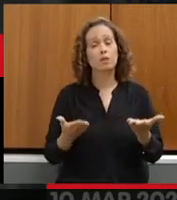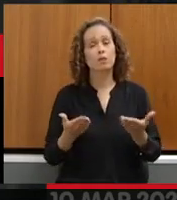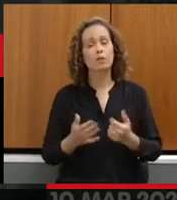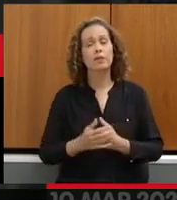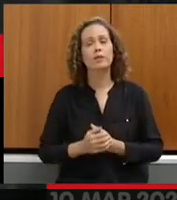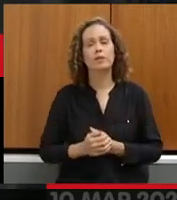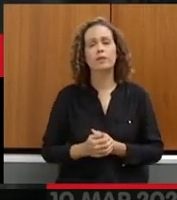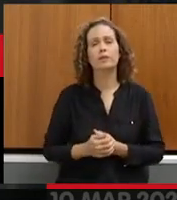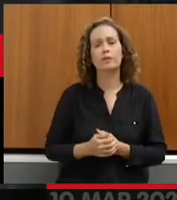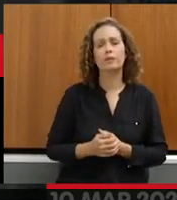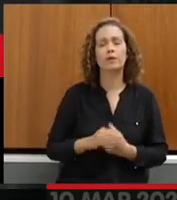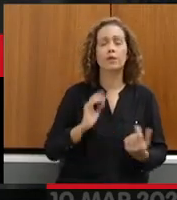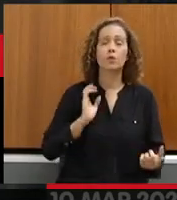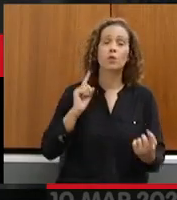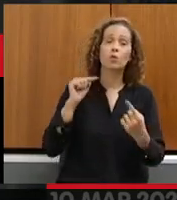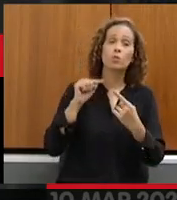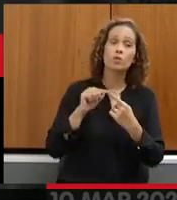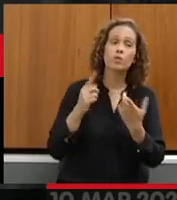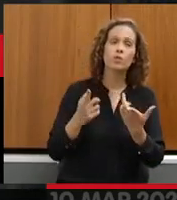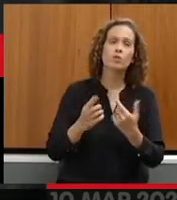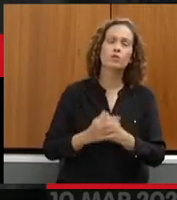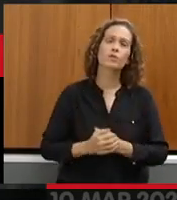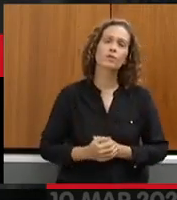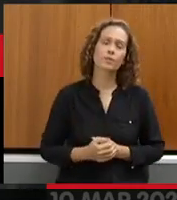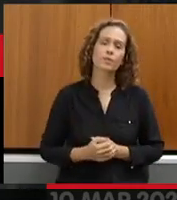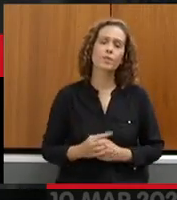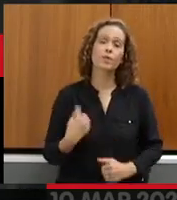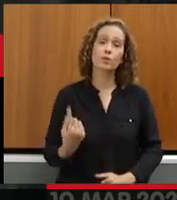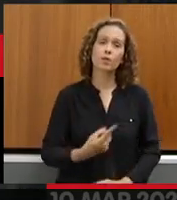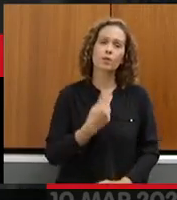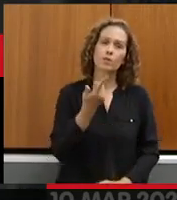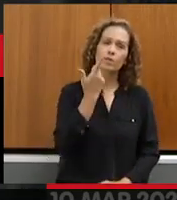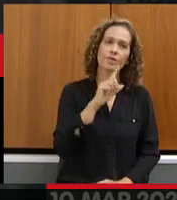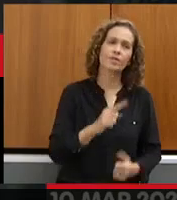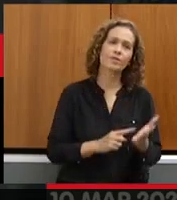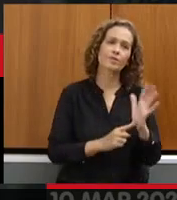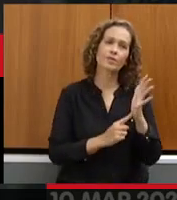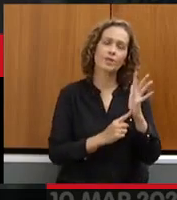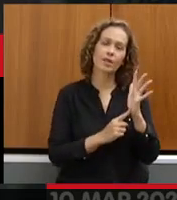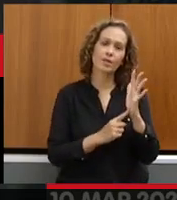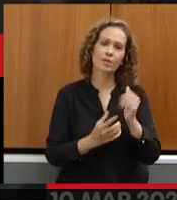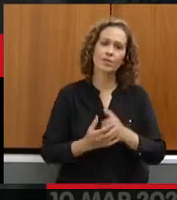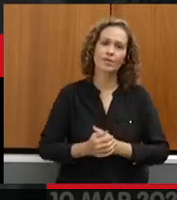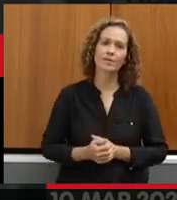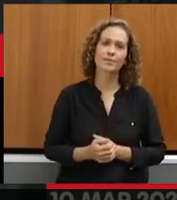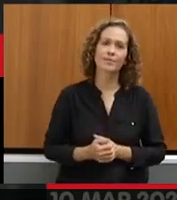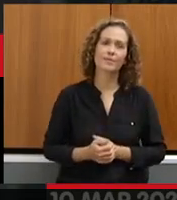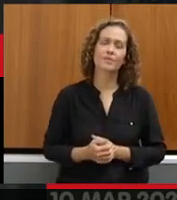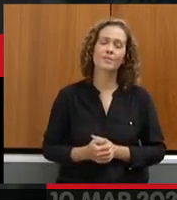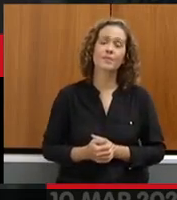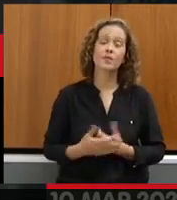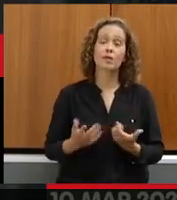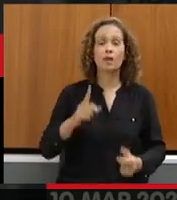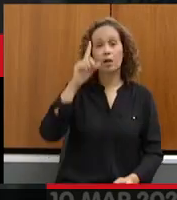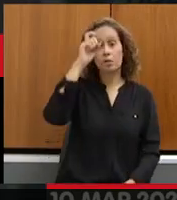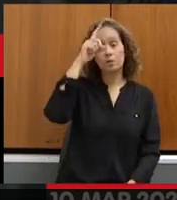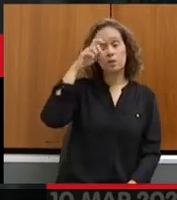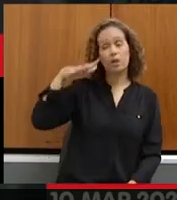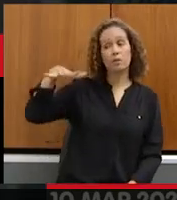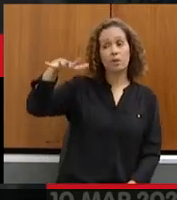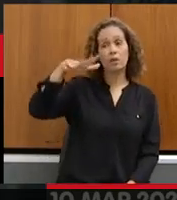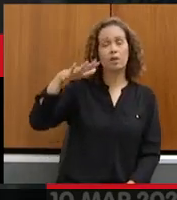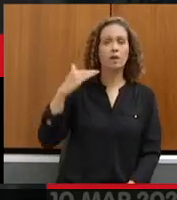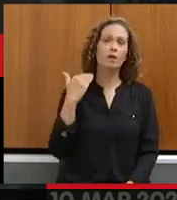muito objetivo a gente está buscando a todo o curso consegui esses ventilador em relação ao Hospital Regional E